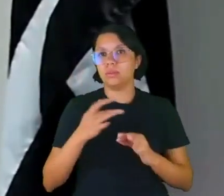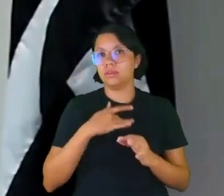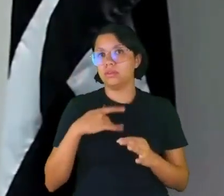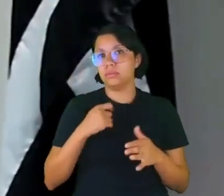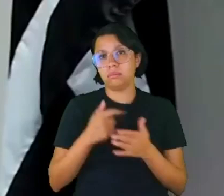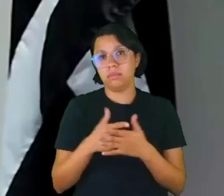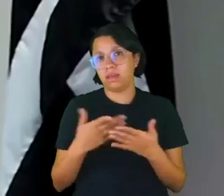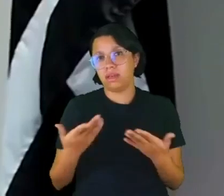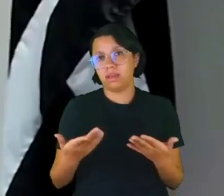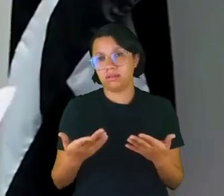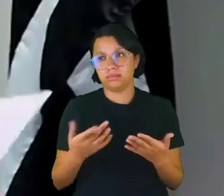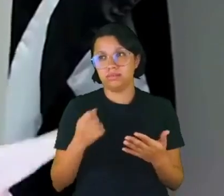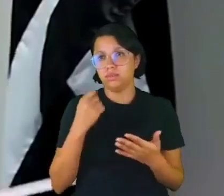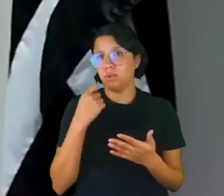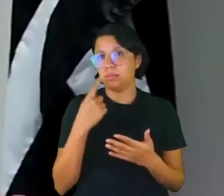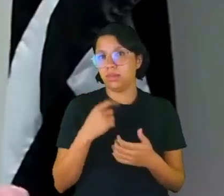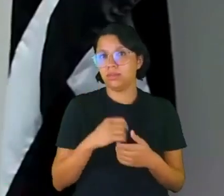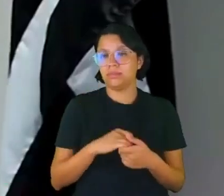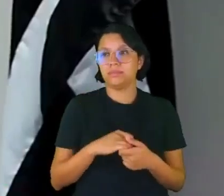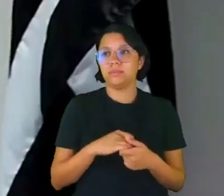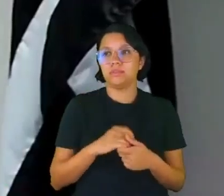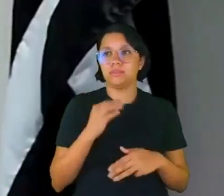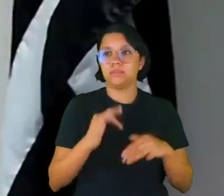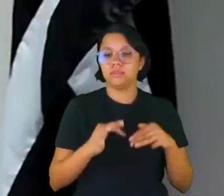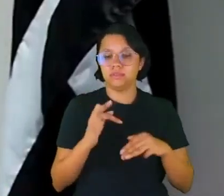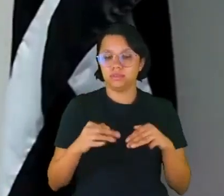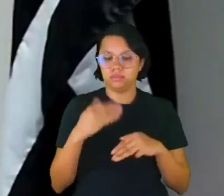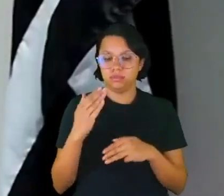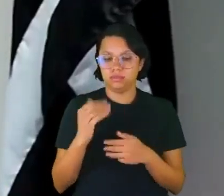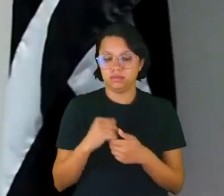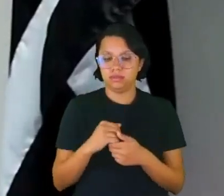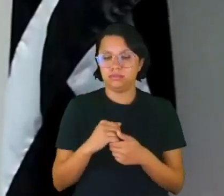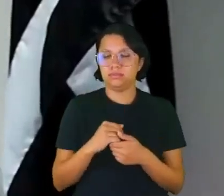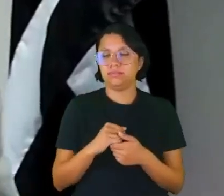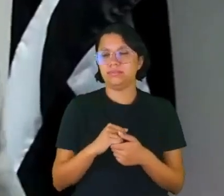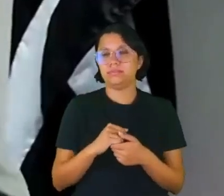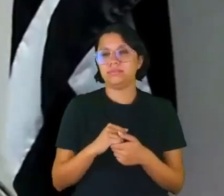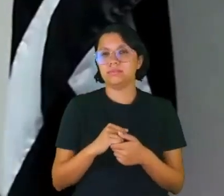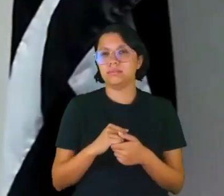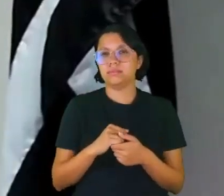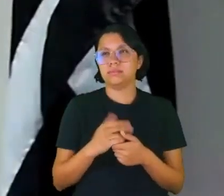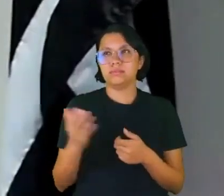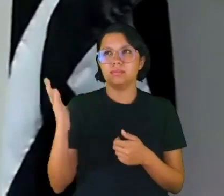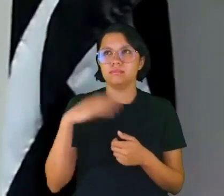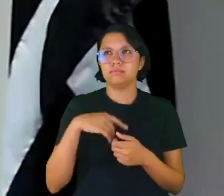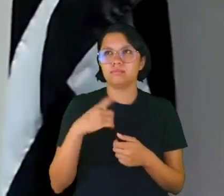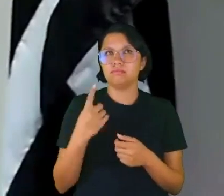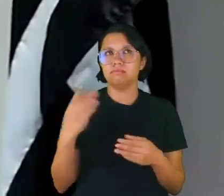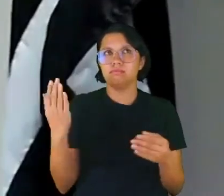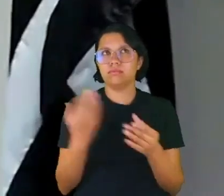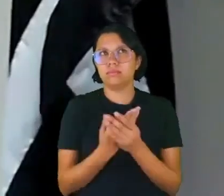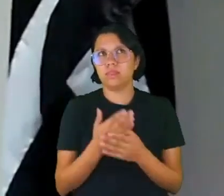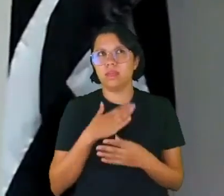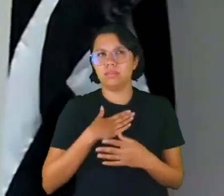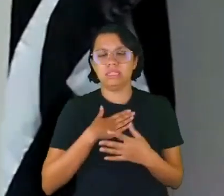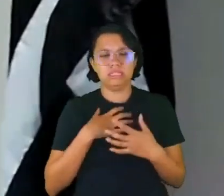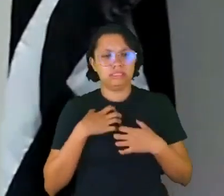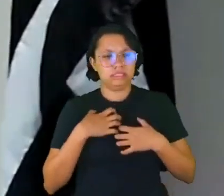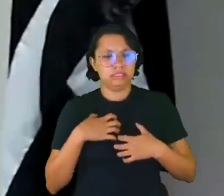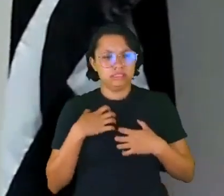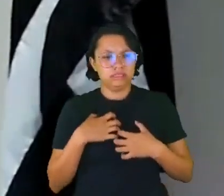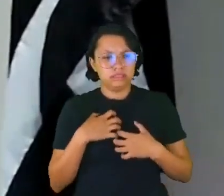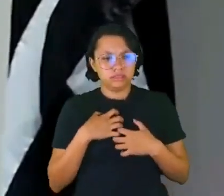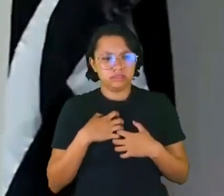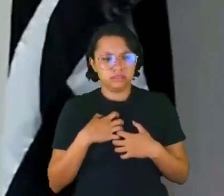pagar o remédio da ministra Nancy Andrighi. Aí vem um dos casos que a mim mais me